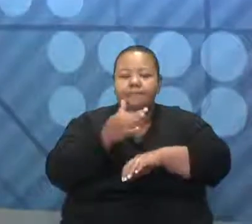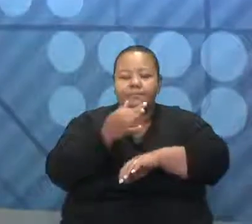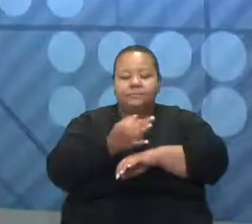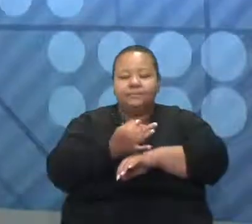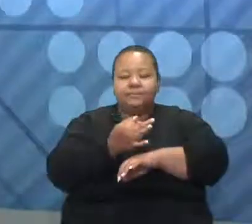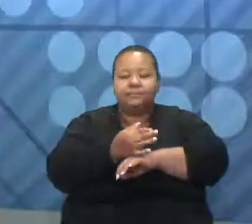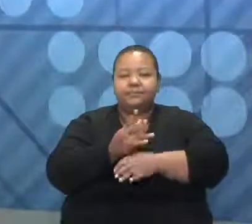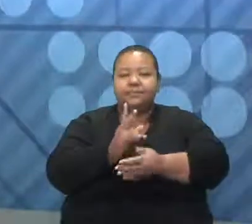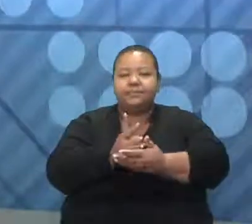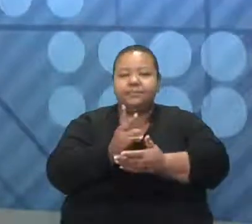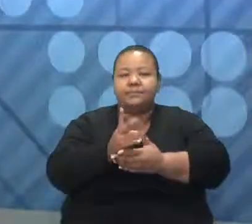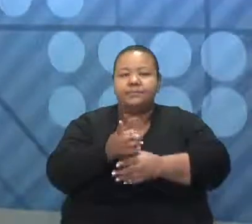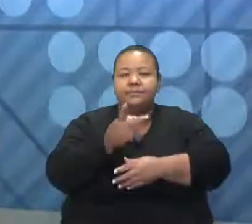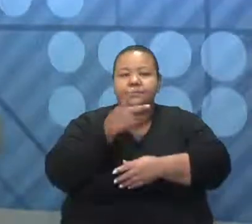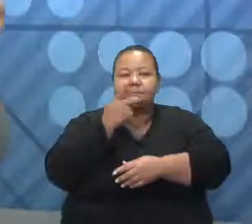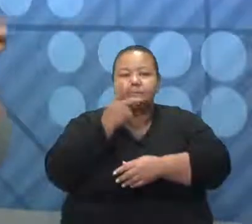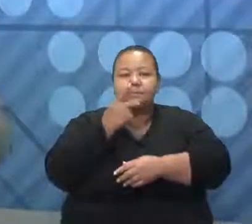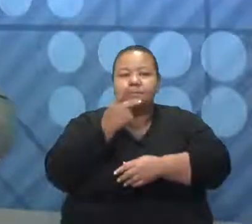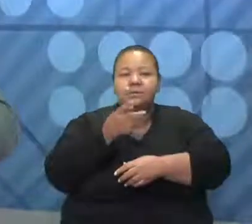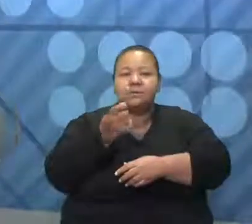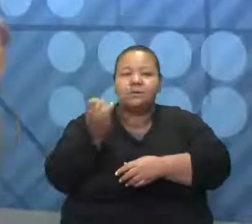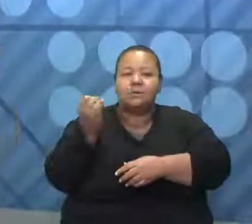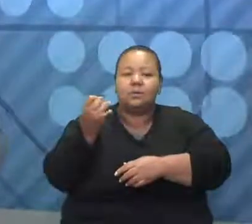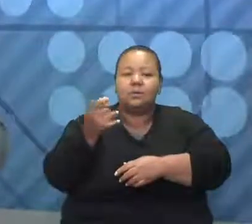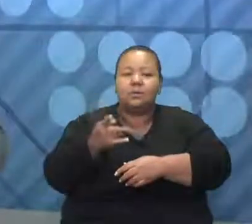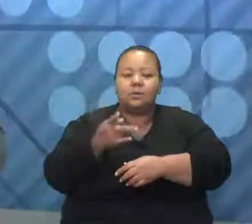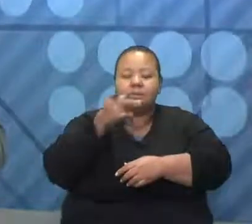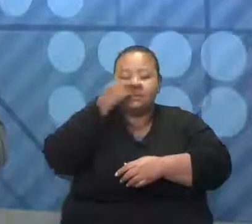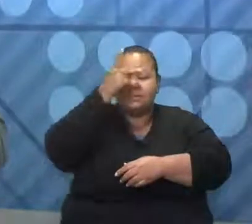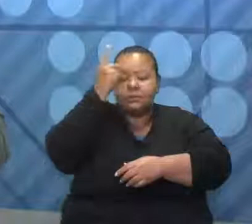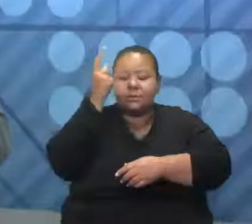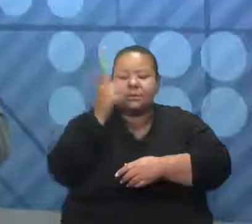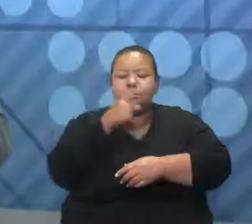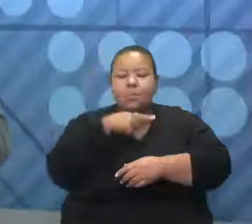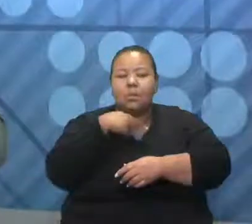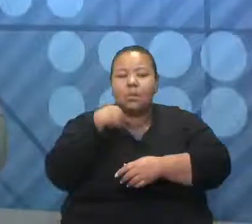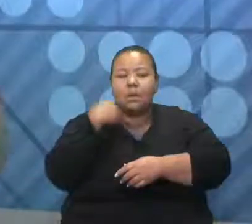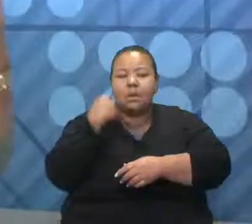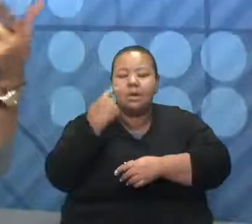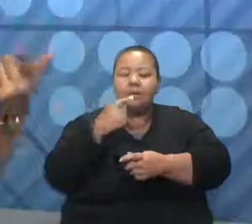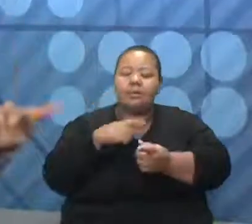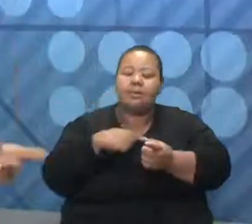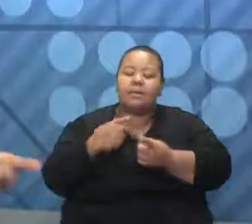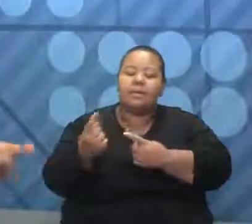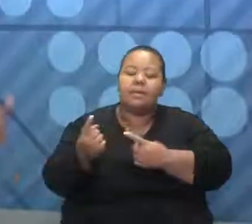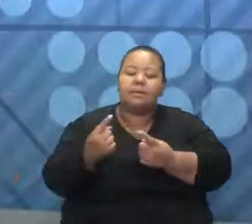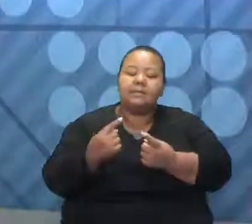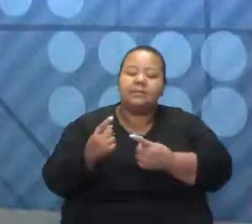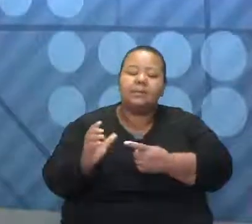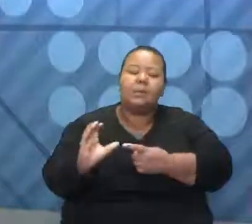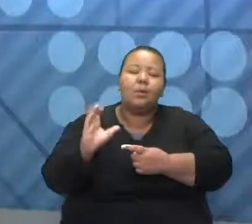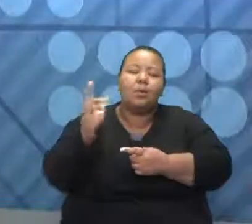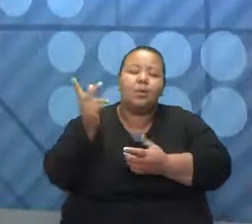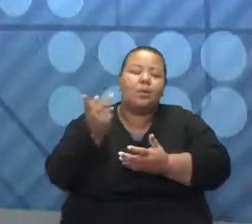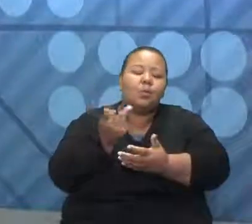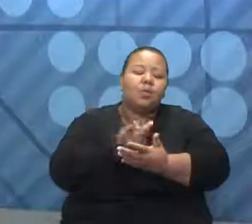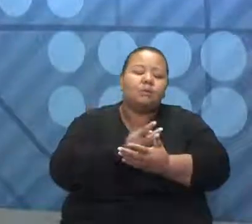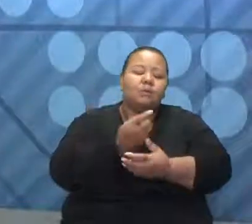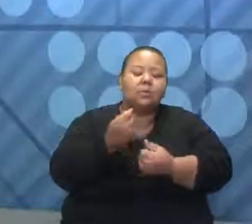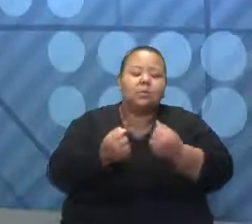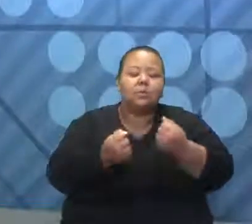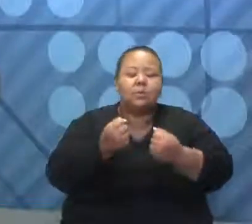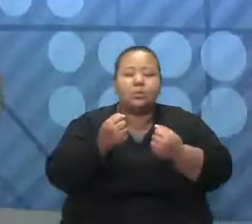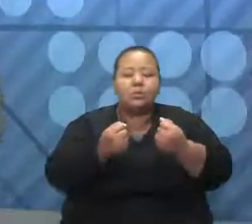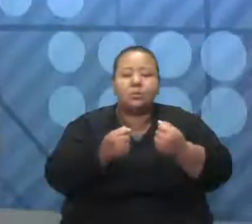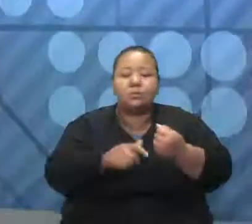número de mortes, a relação que teve com os outros anos, quais foram as violências no trânsito que teve. Então, o